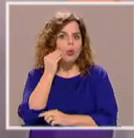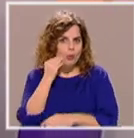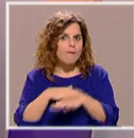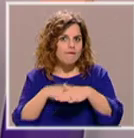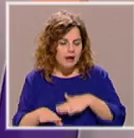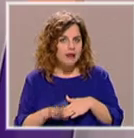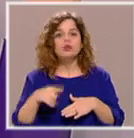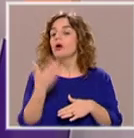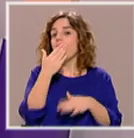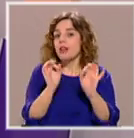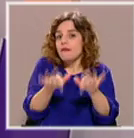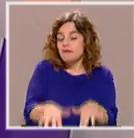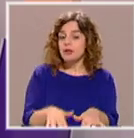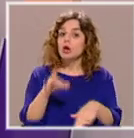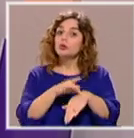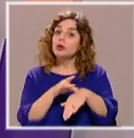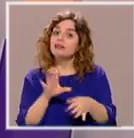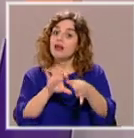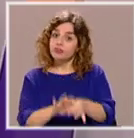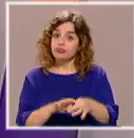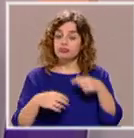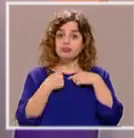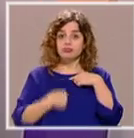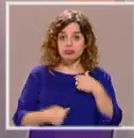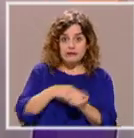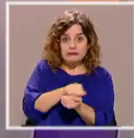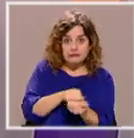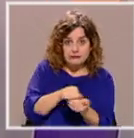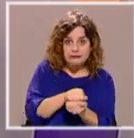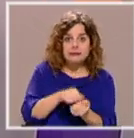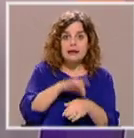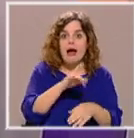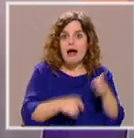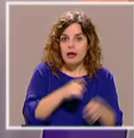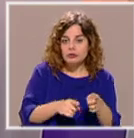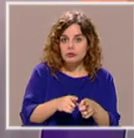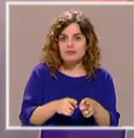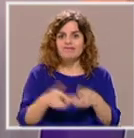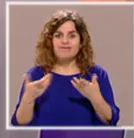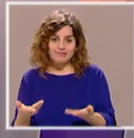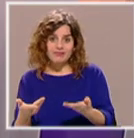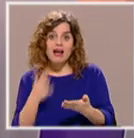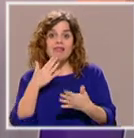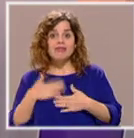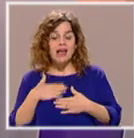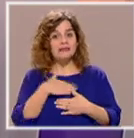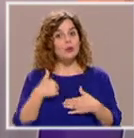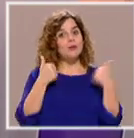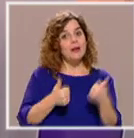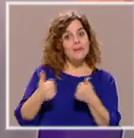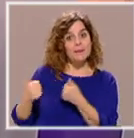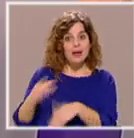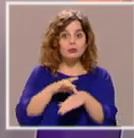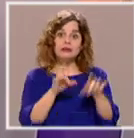da aula, que doenças afetam principalmente o sistema digestivo e que medidas é que devemos tomar para ter uma boa saúde do sistema